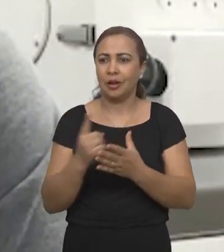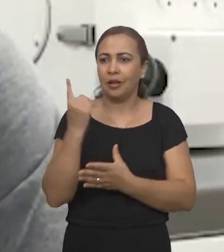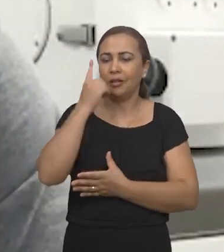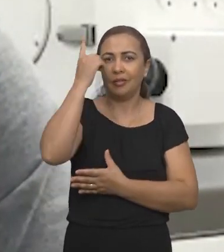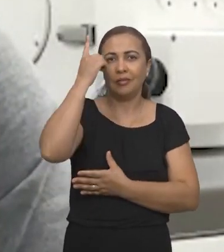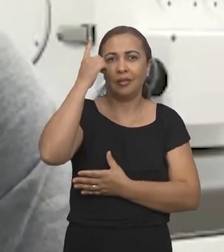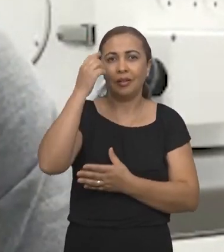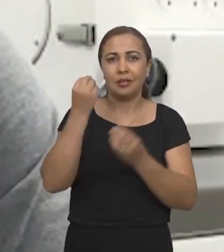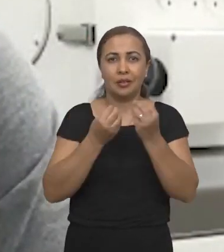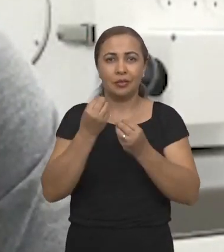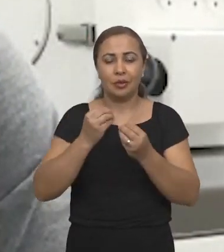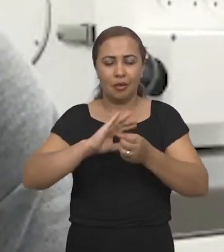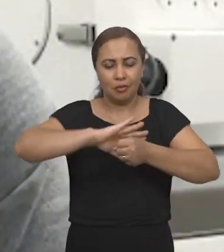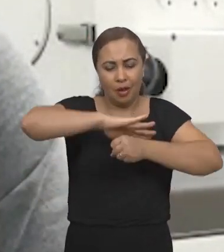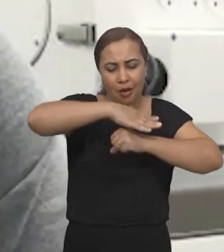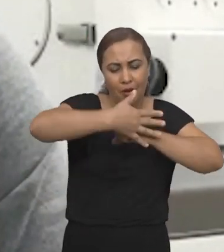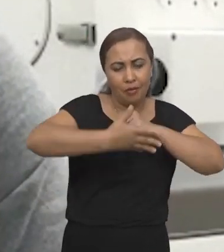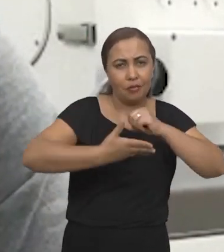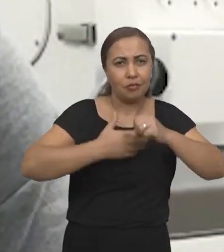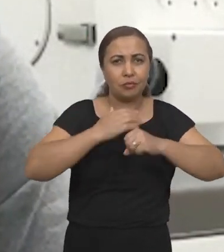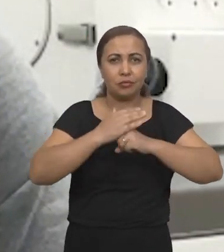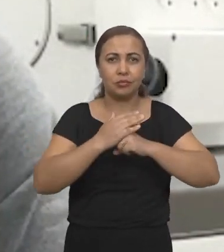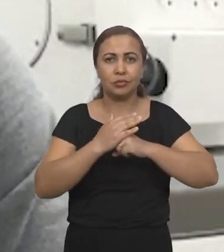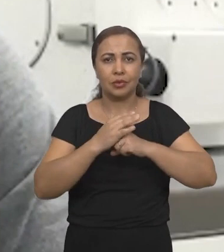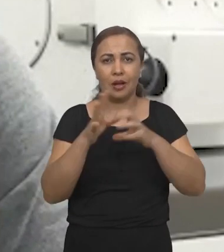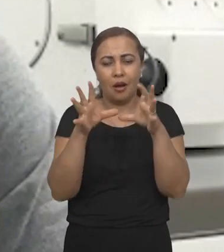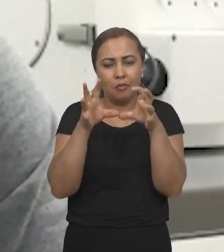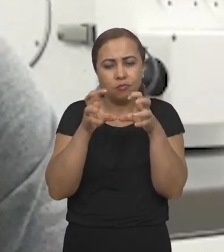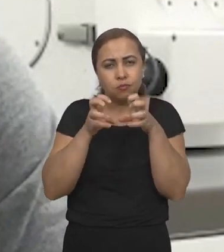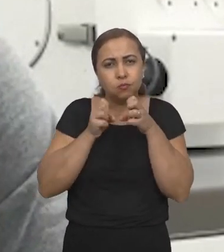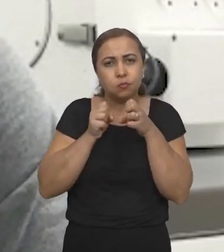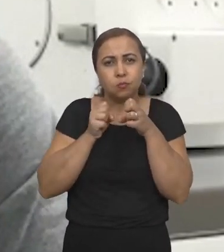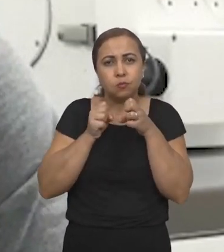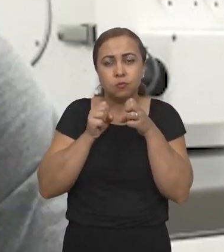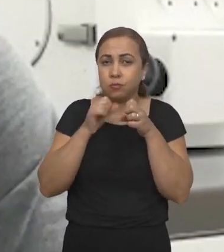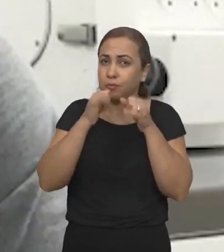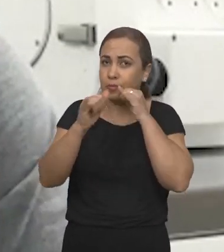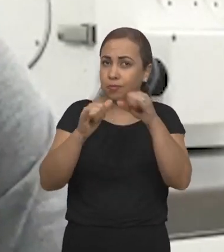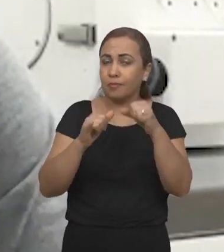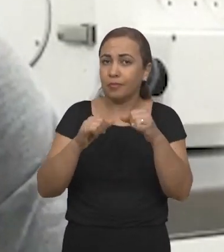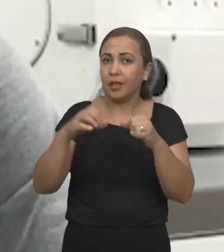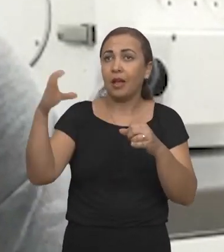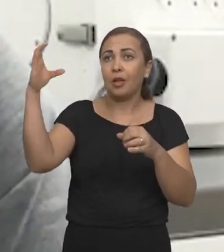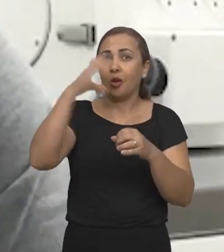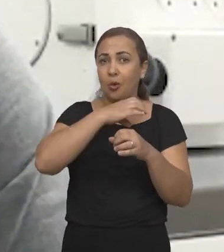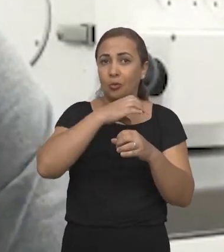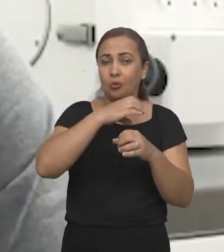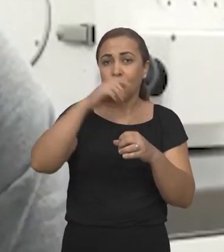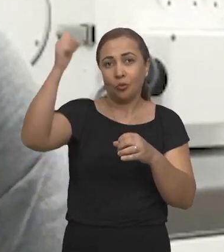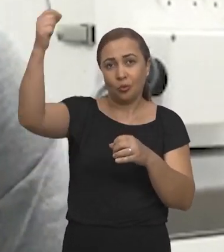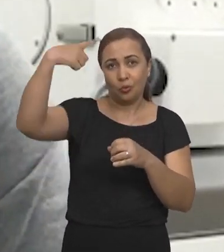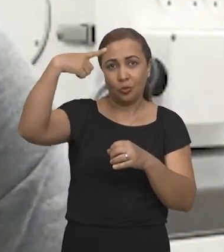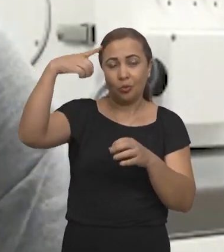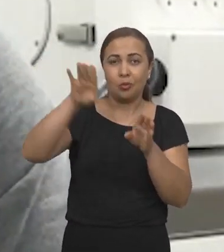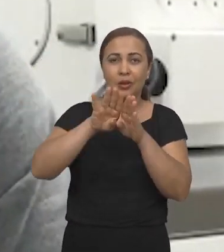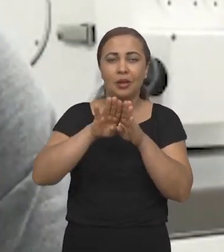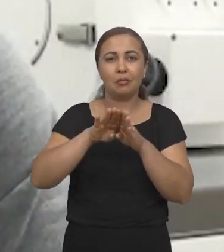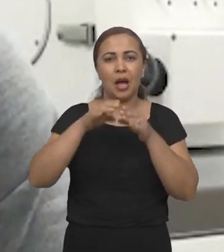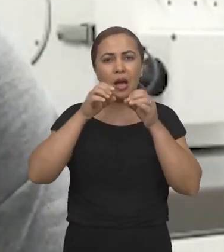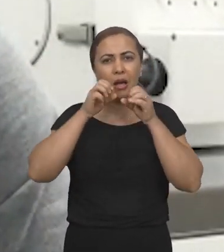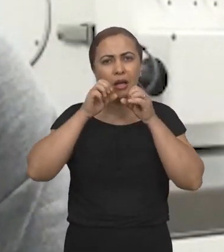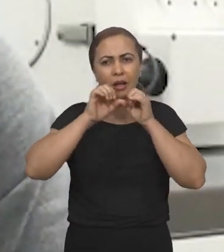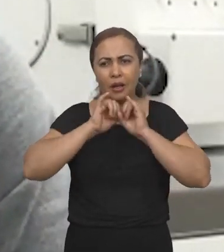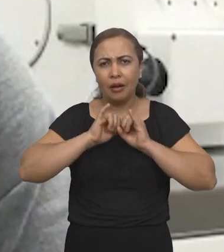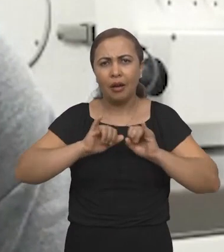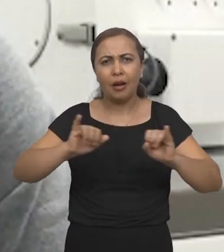elevada capacidade do seu revestimento, o revestimento quase-cristalino, absorver energia solar, energia térmica, né, e a sua baixa emitância, ou seja,